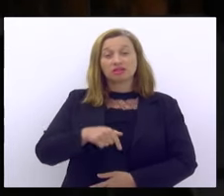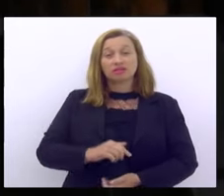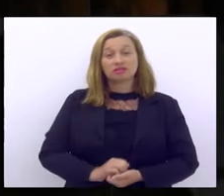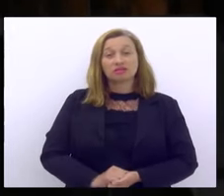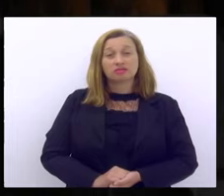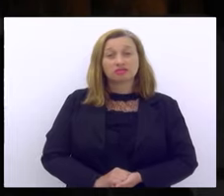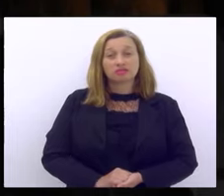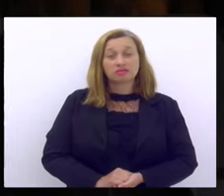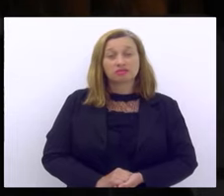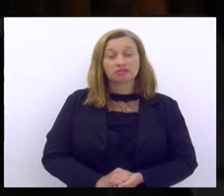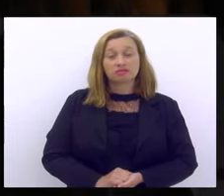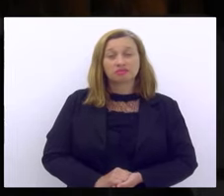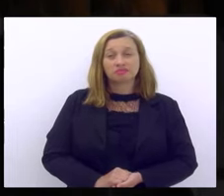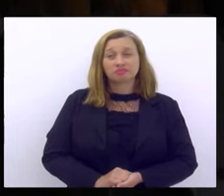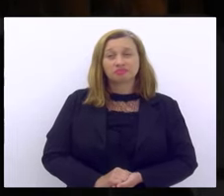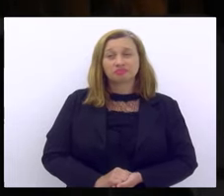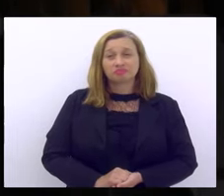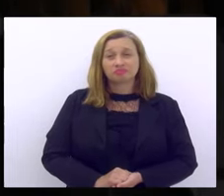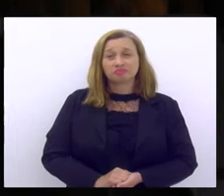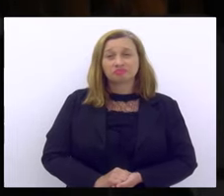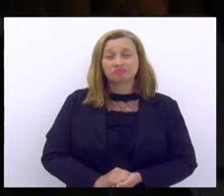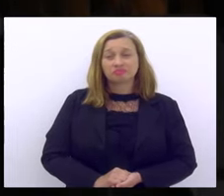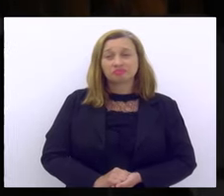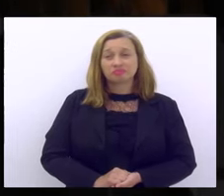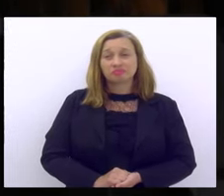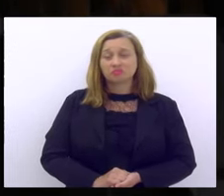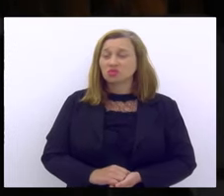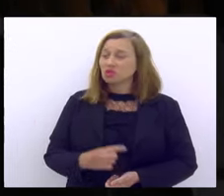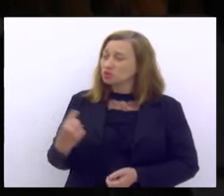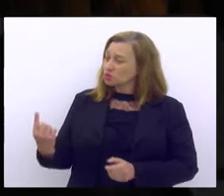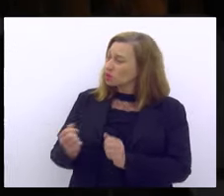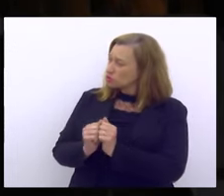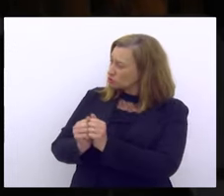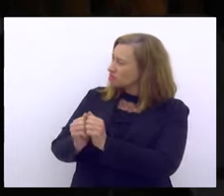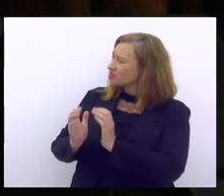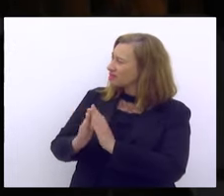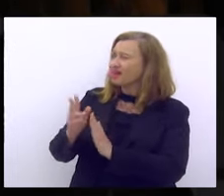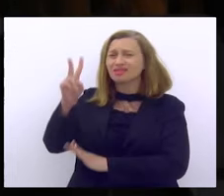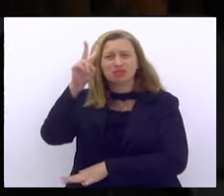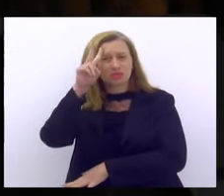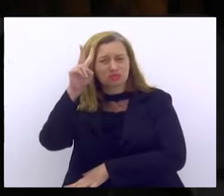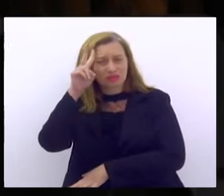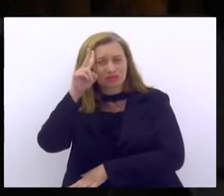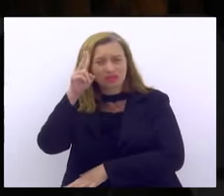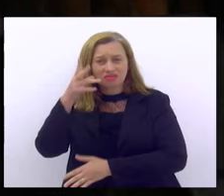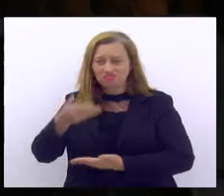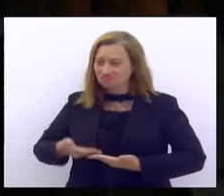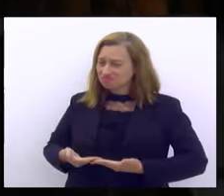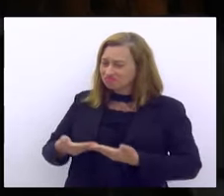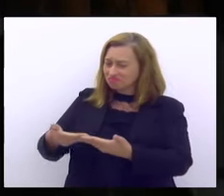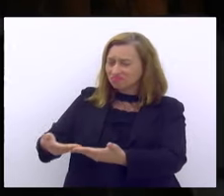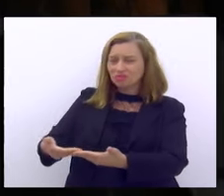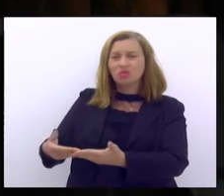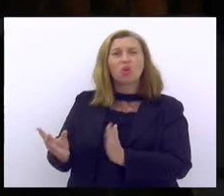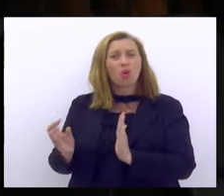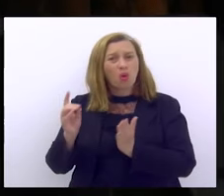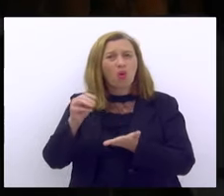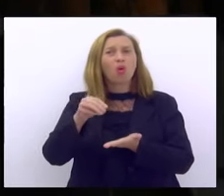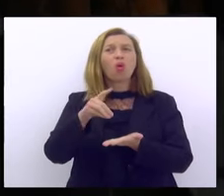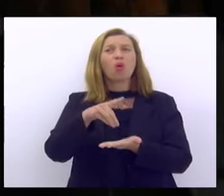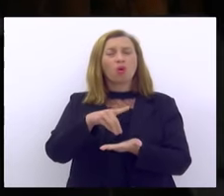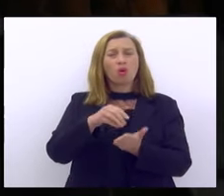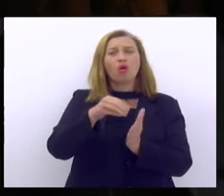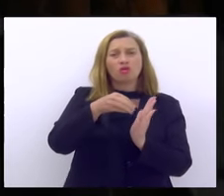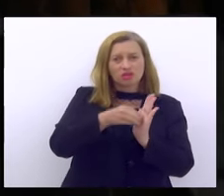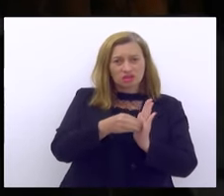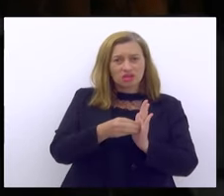referindo aqui a algo que vai ser uma produção dessa casa, Na segunda-feira, nós entregaremos oficialmente ao